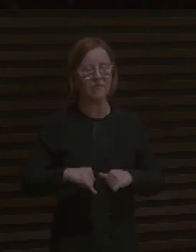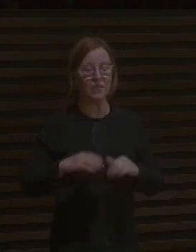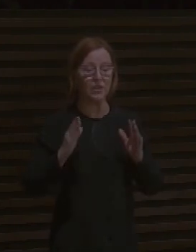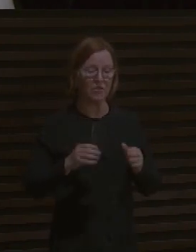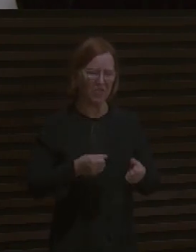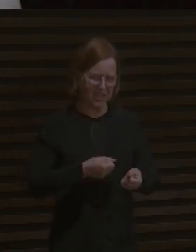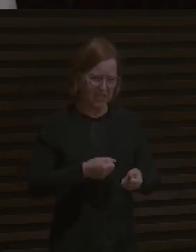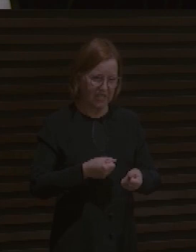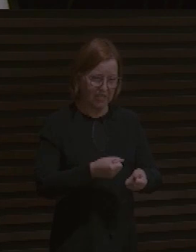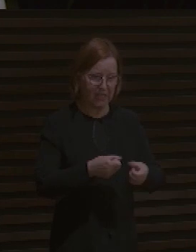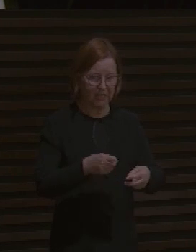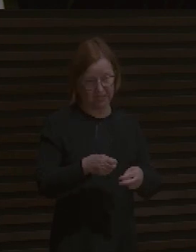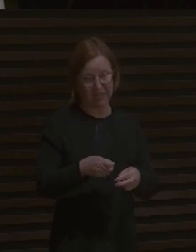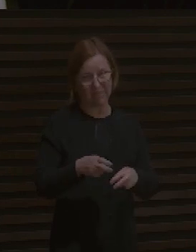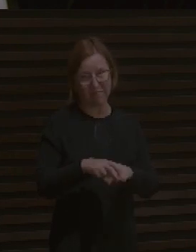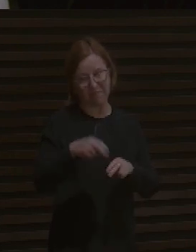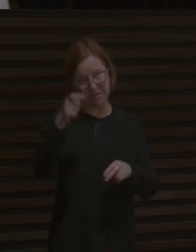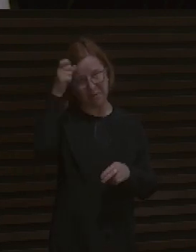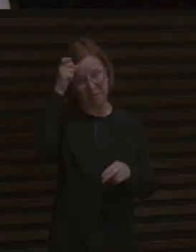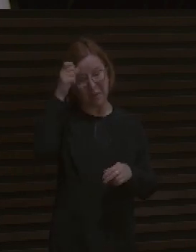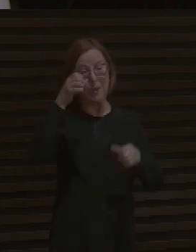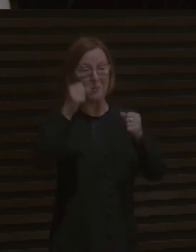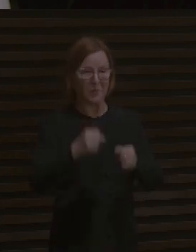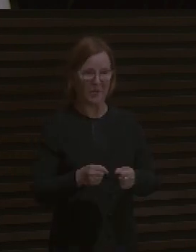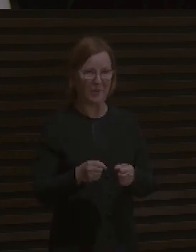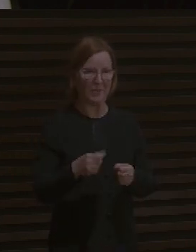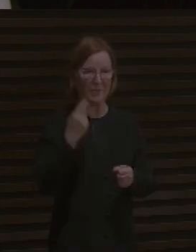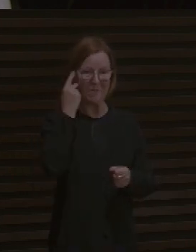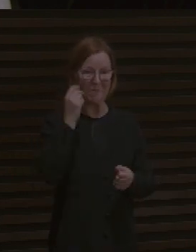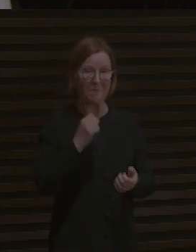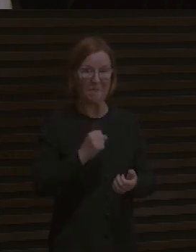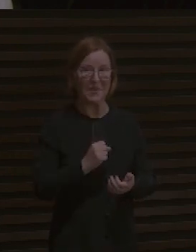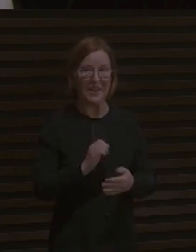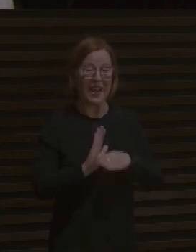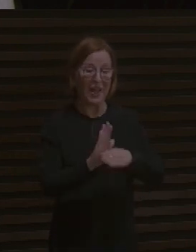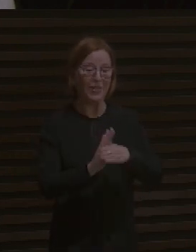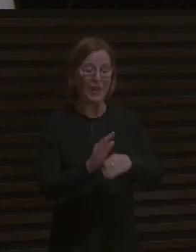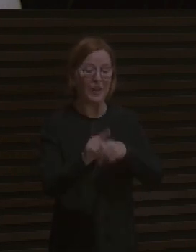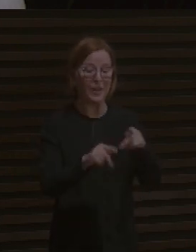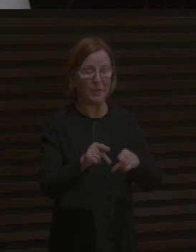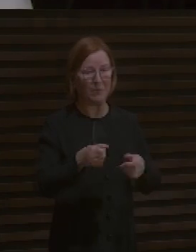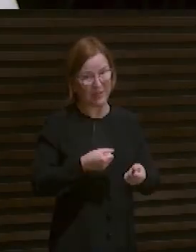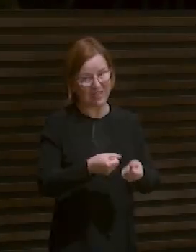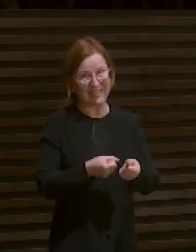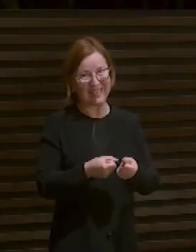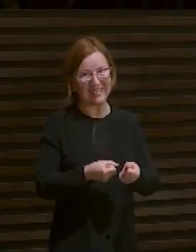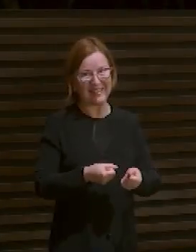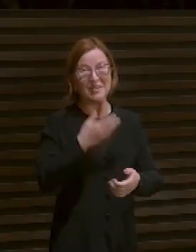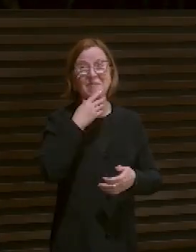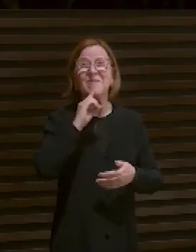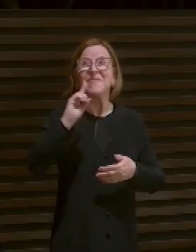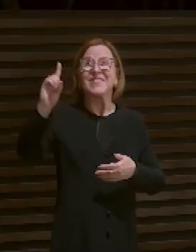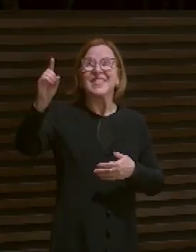poderoso para socorrer os que são tentados. Ô Pai, obrigado porque a